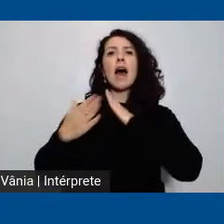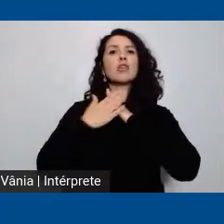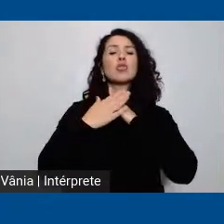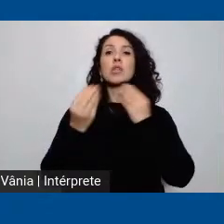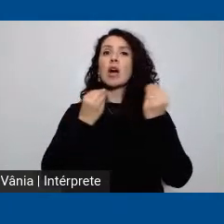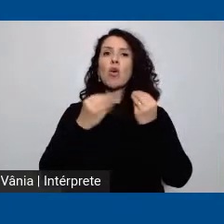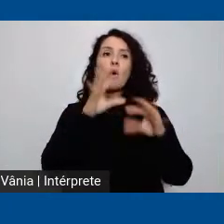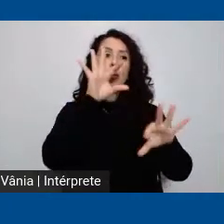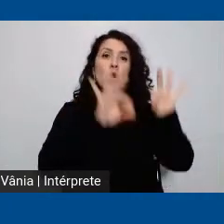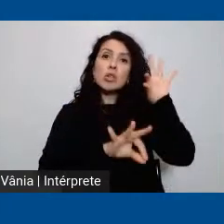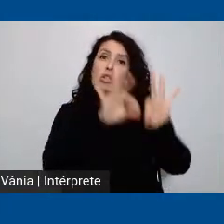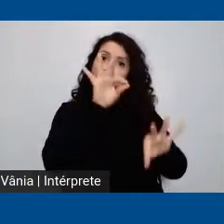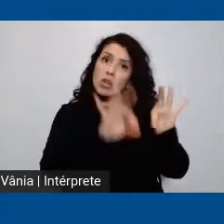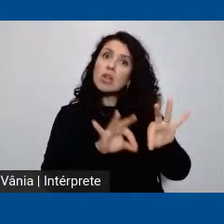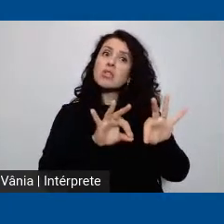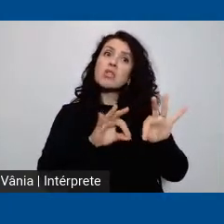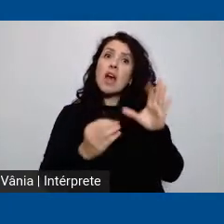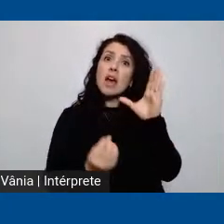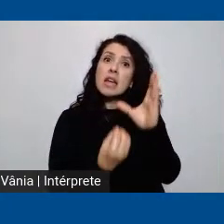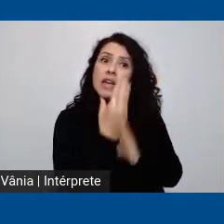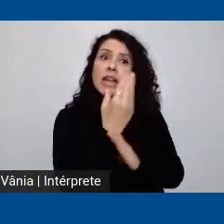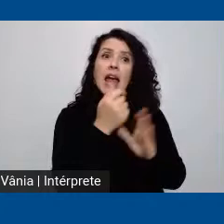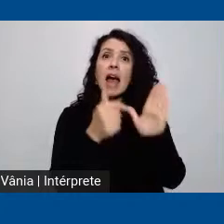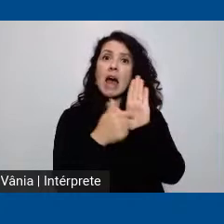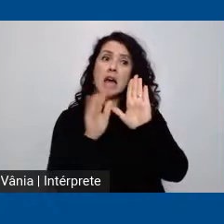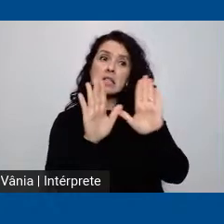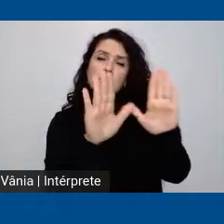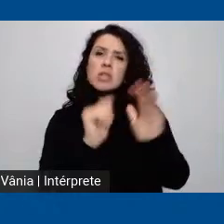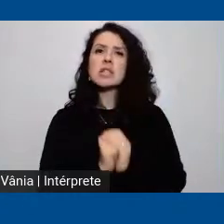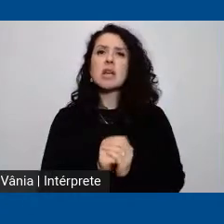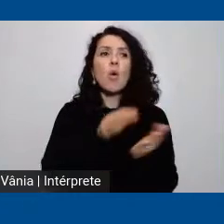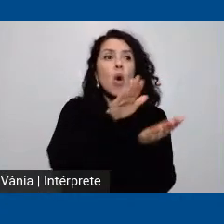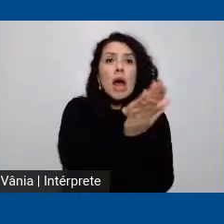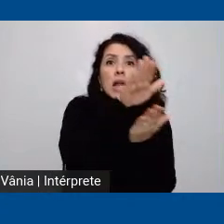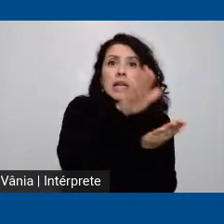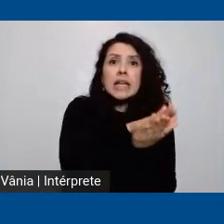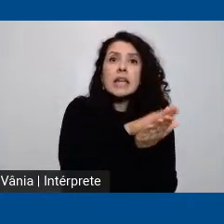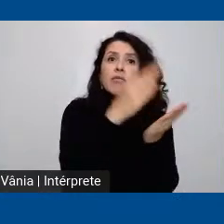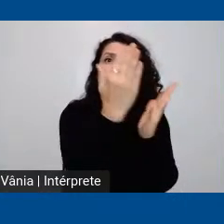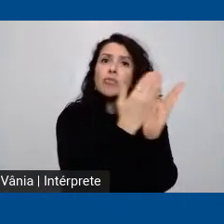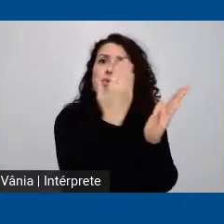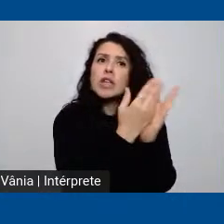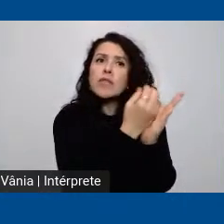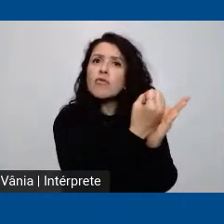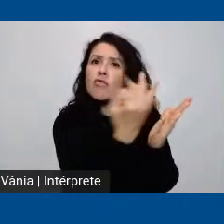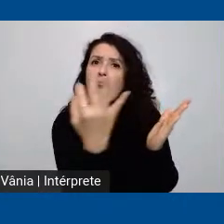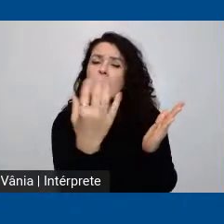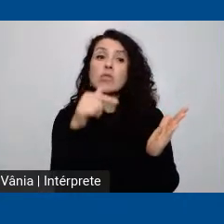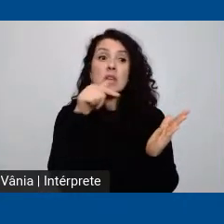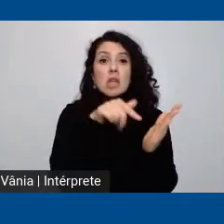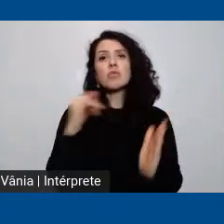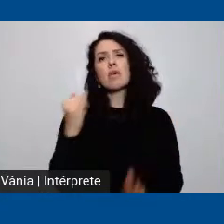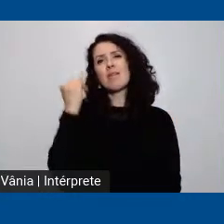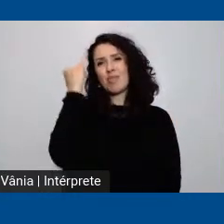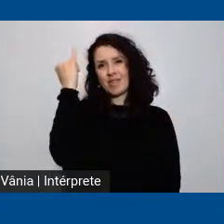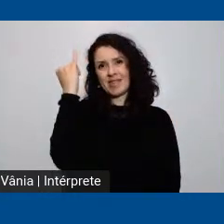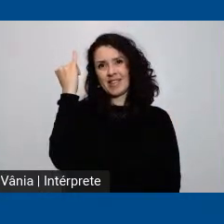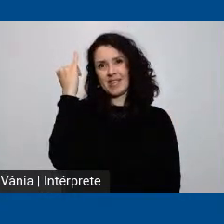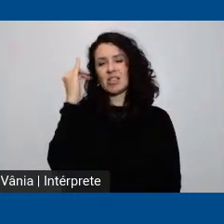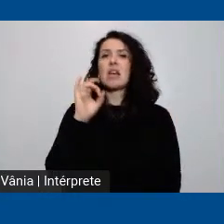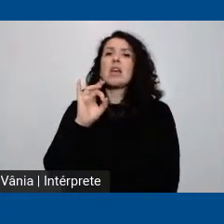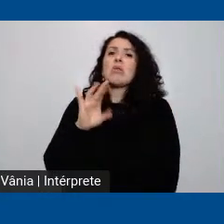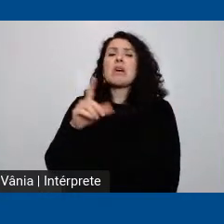de exposições, a edição de livros, né? Então, isso é muito importante. Não é uma